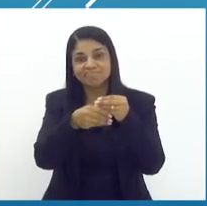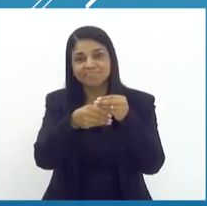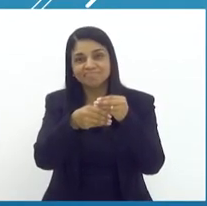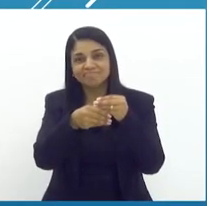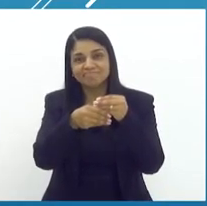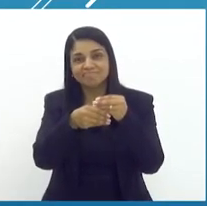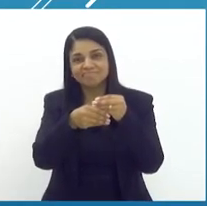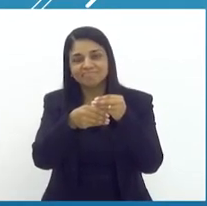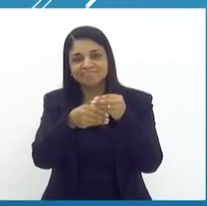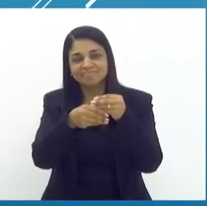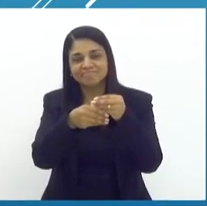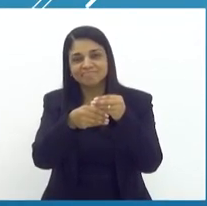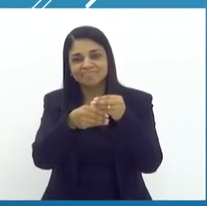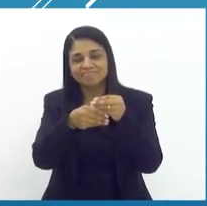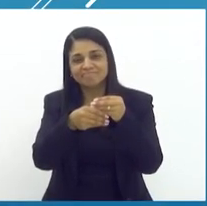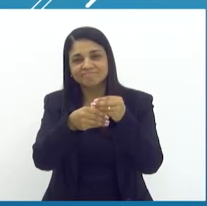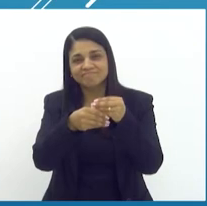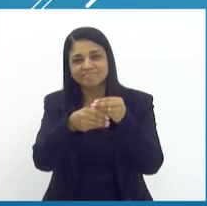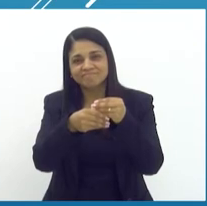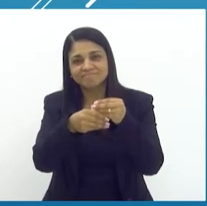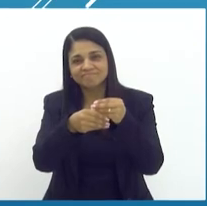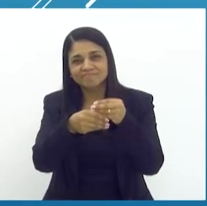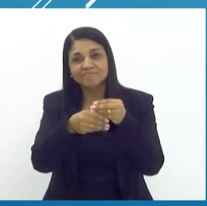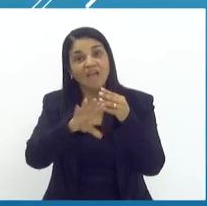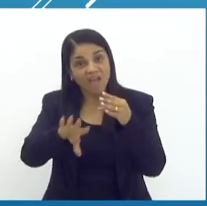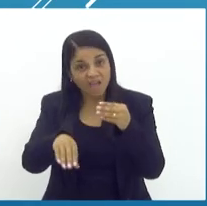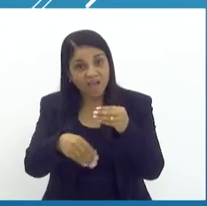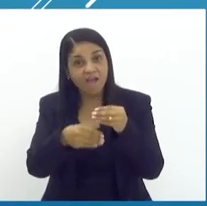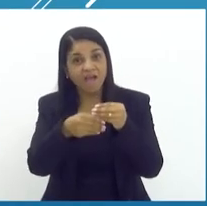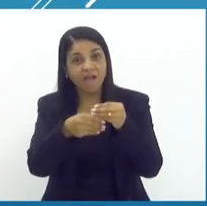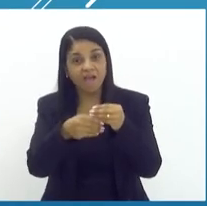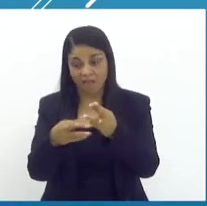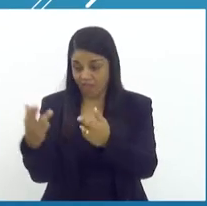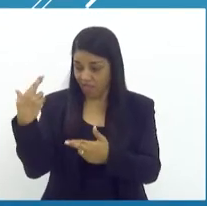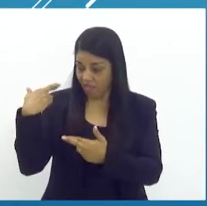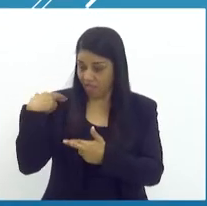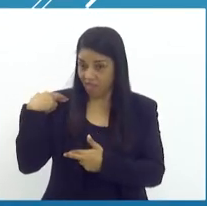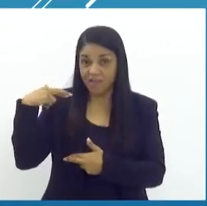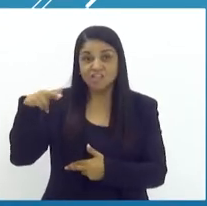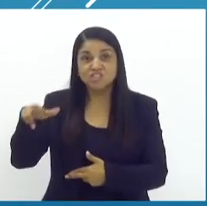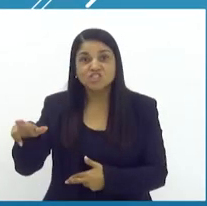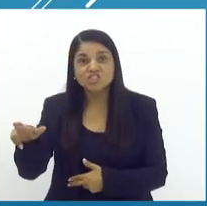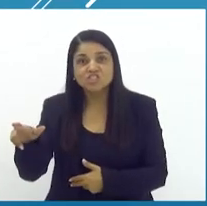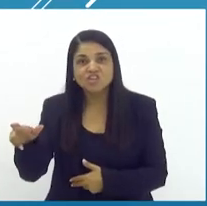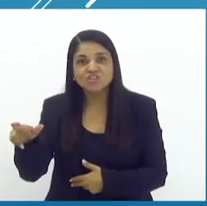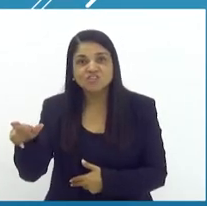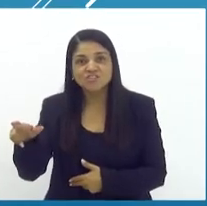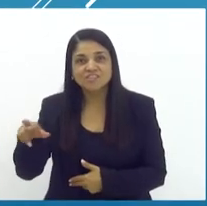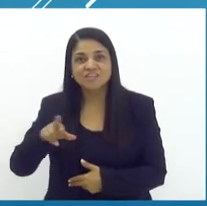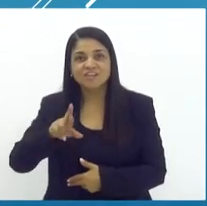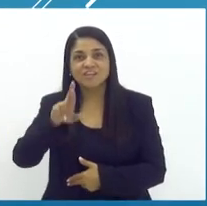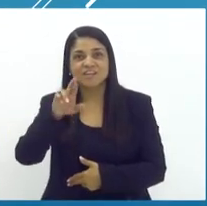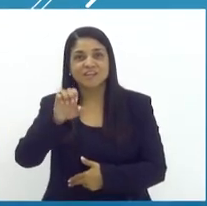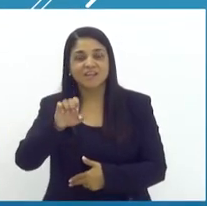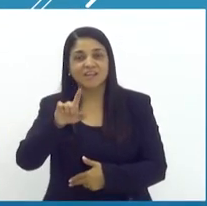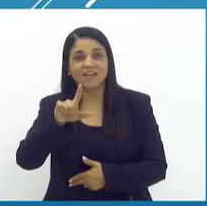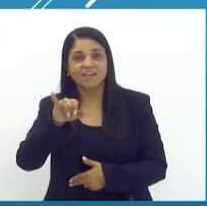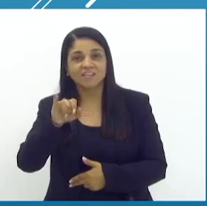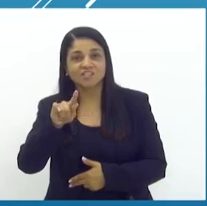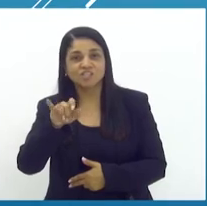era tempo de qualquer culto então entidades religiosas que soma-se a tempo de qualquer culto